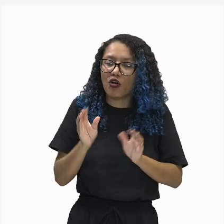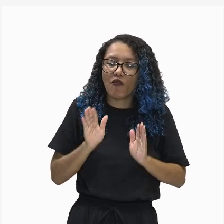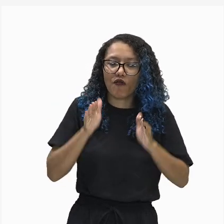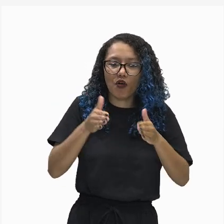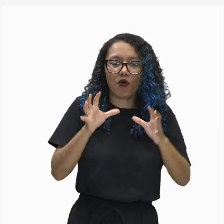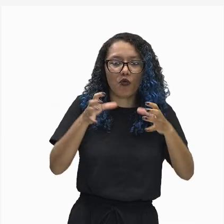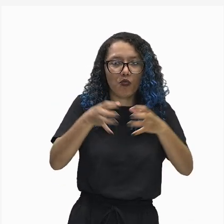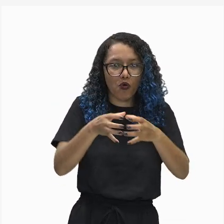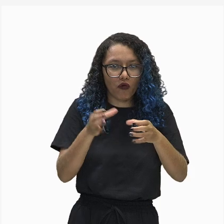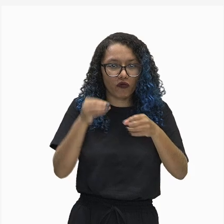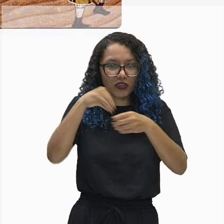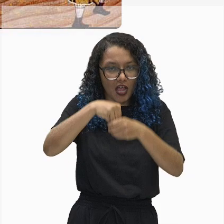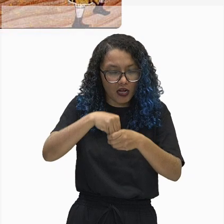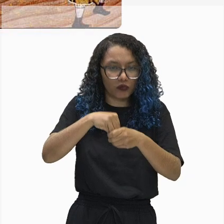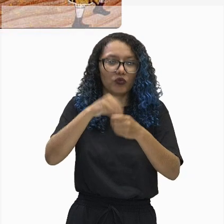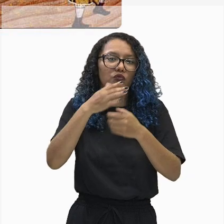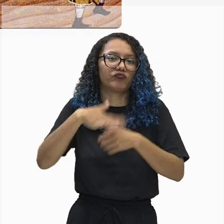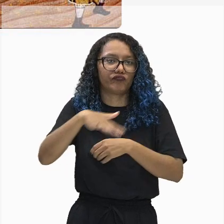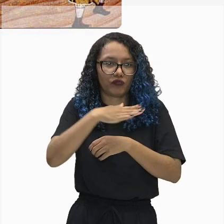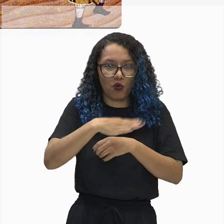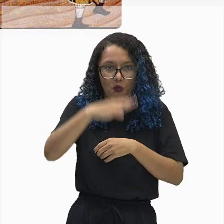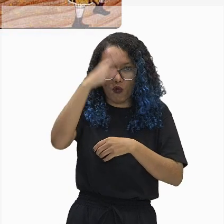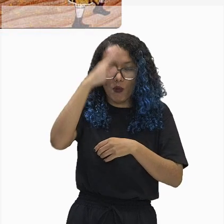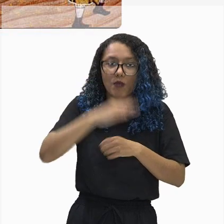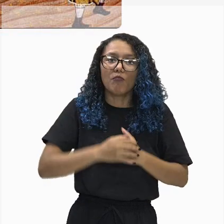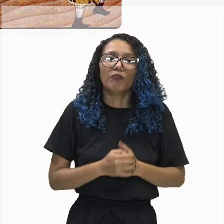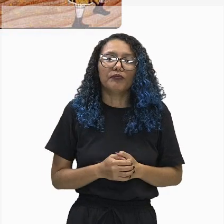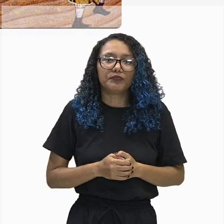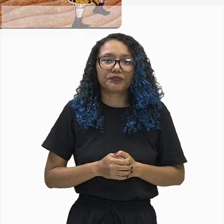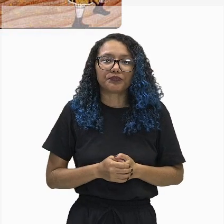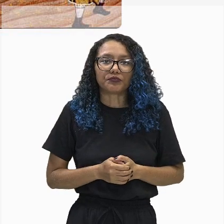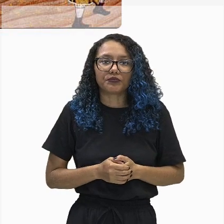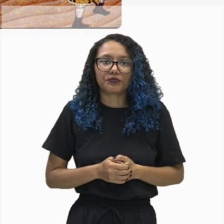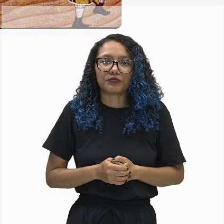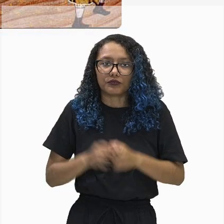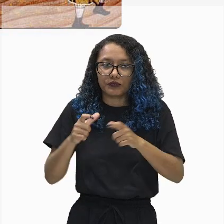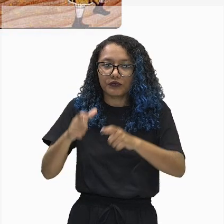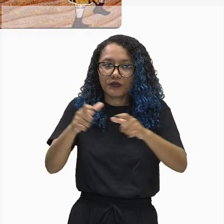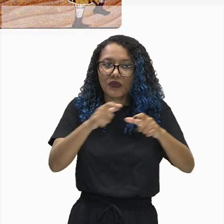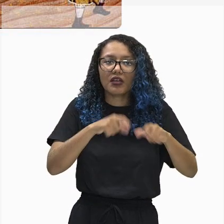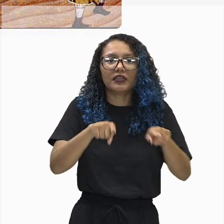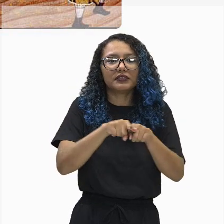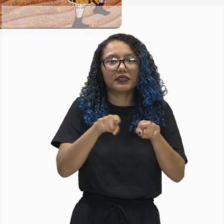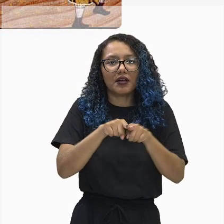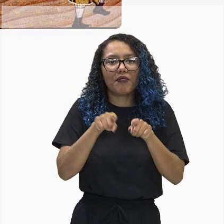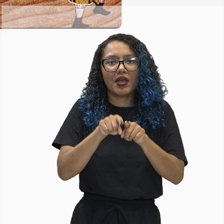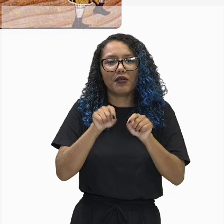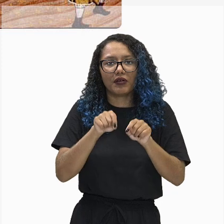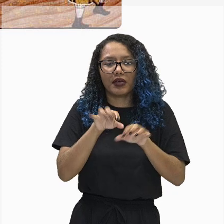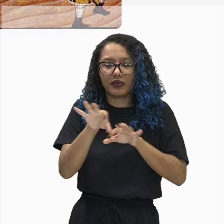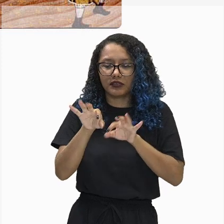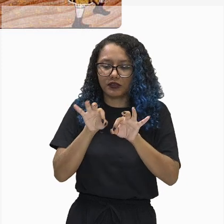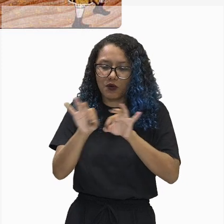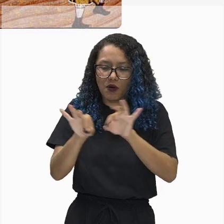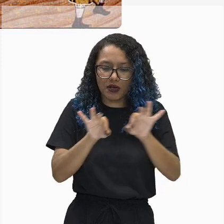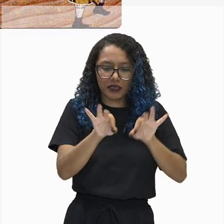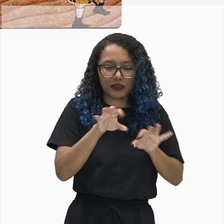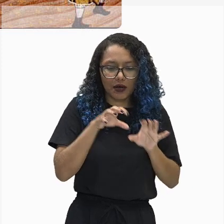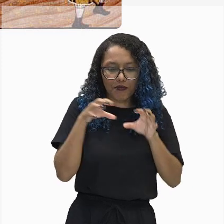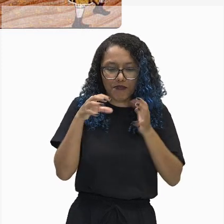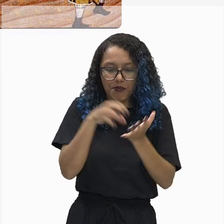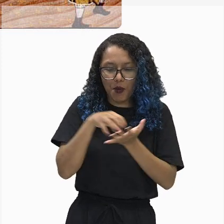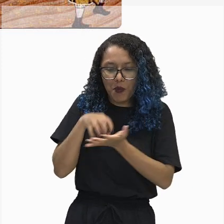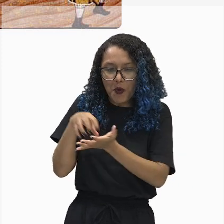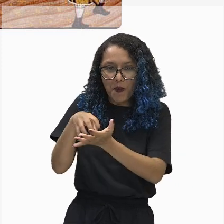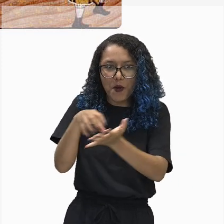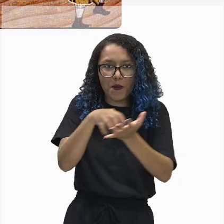até mesmo então aí as propriedades tendiam a dividir-se em núcleos menores, ainda cultivados